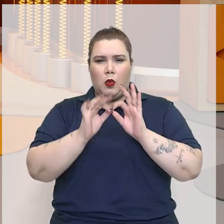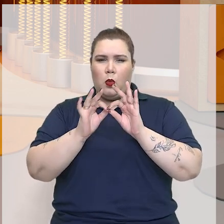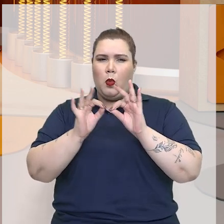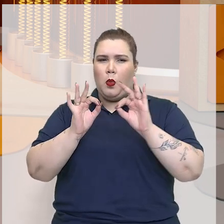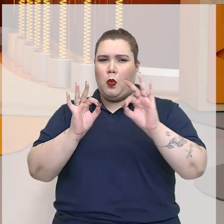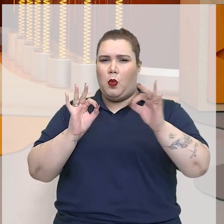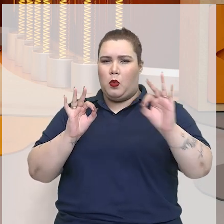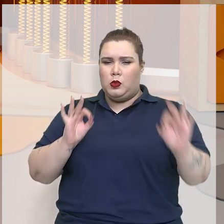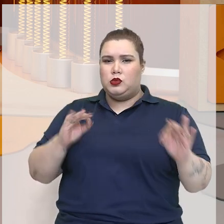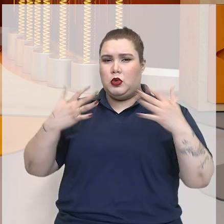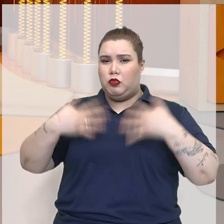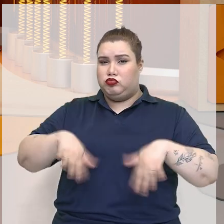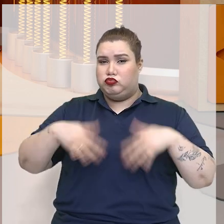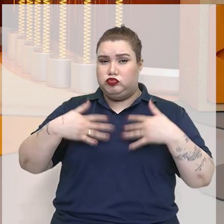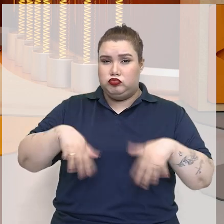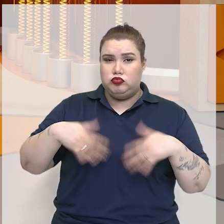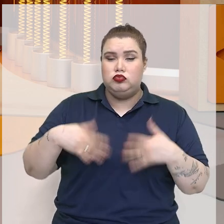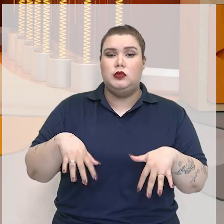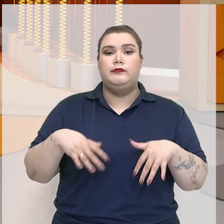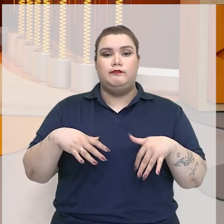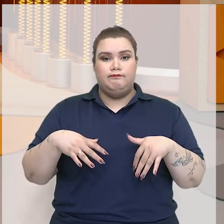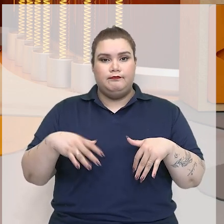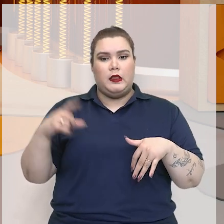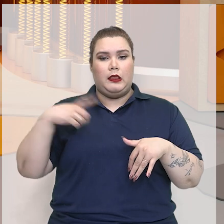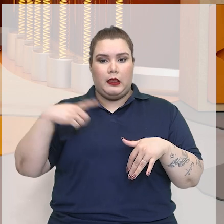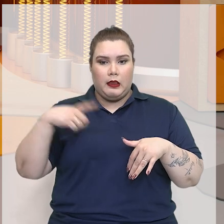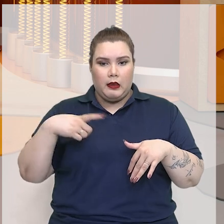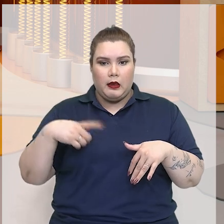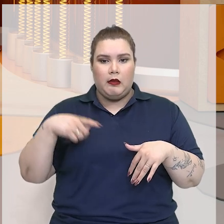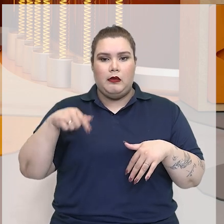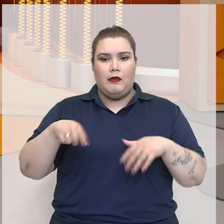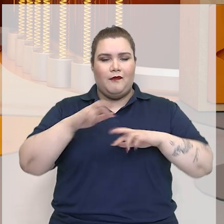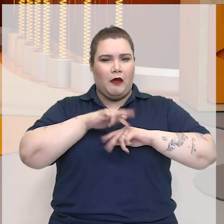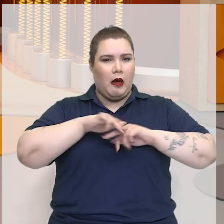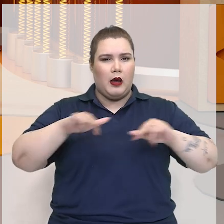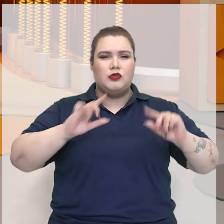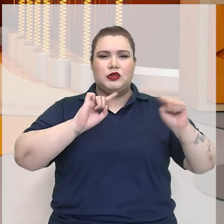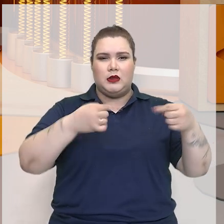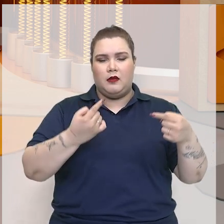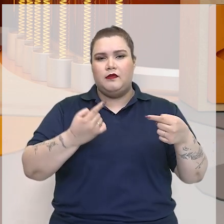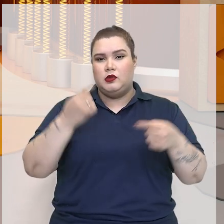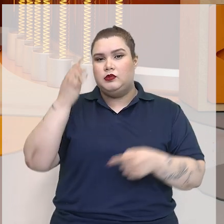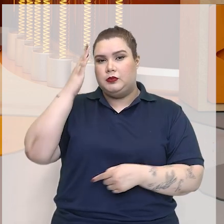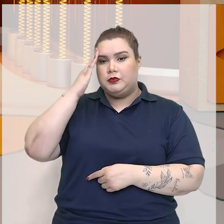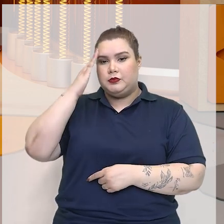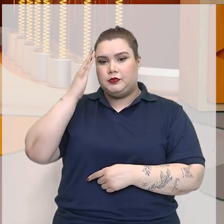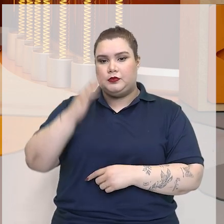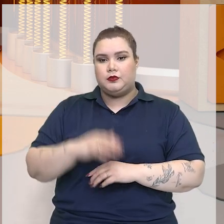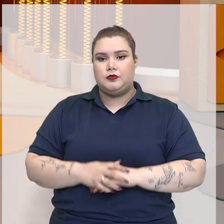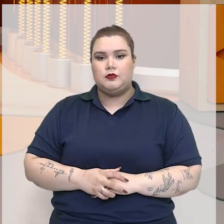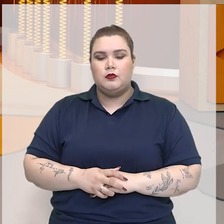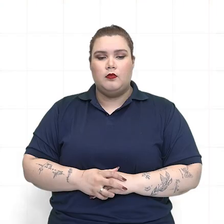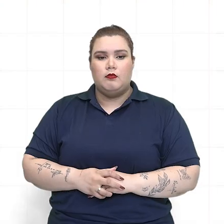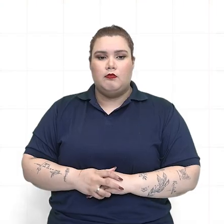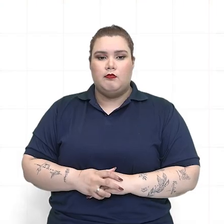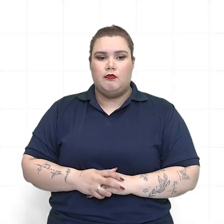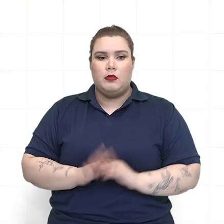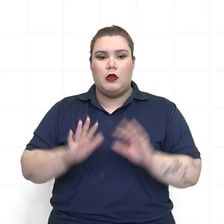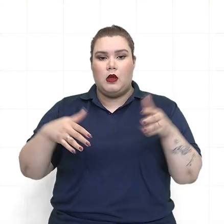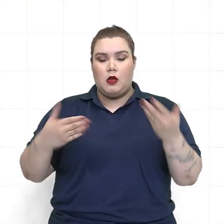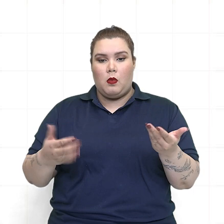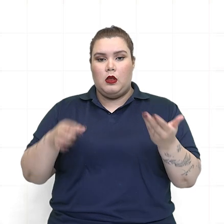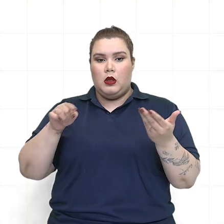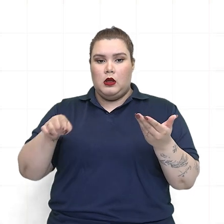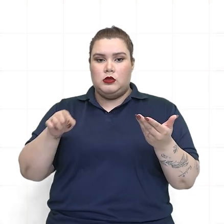gigantesca e que com toda certeza ele enfrentou diversos desafios. Mesmo na nova